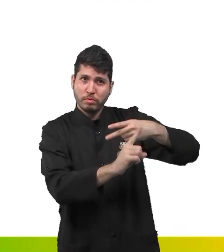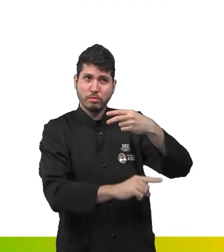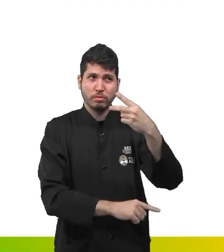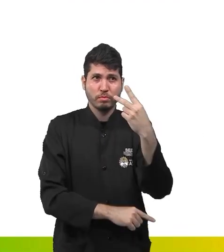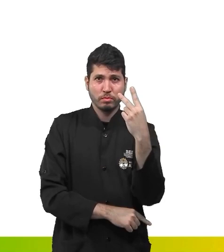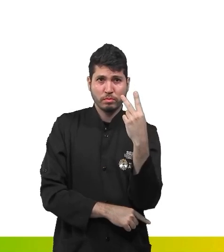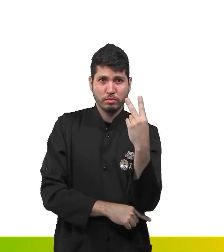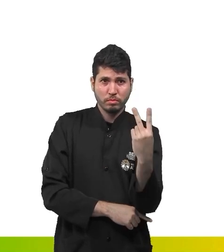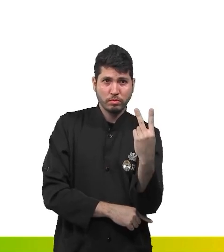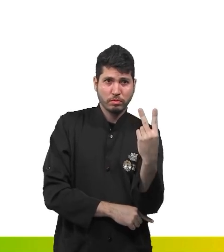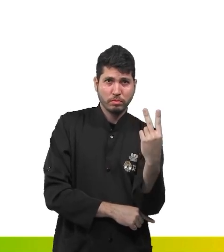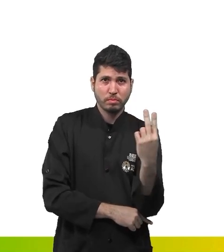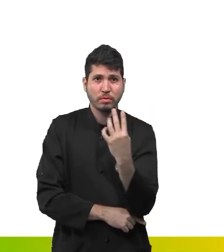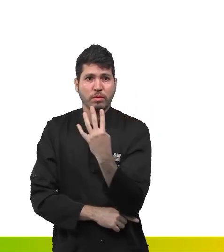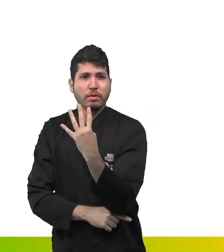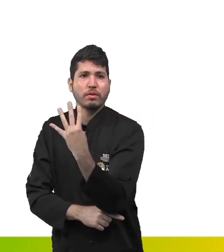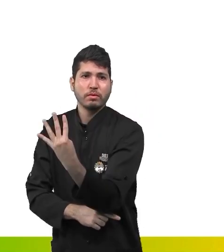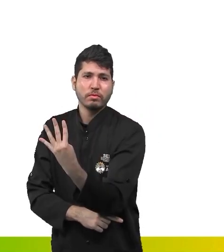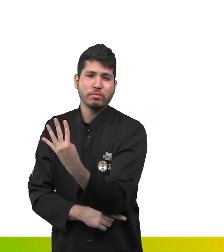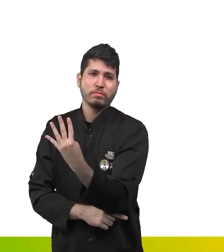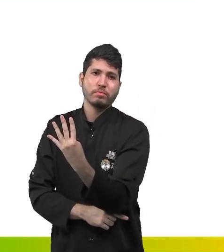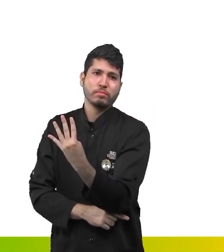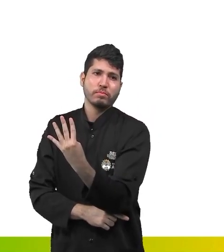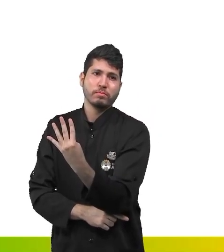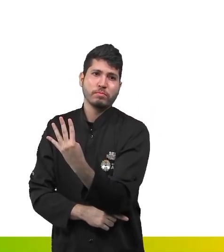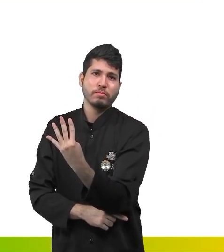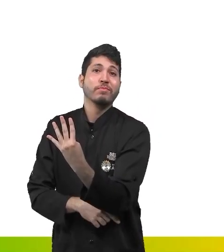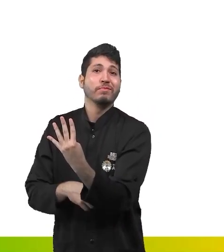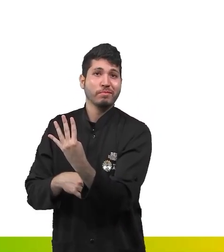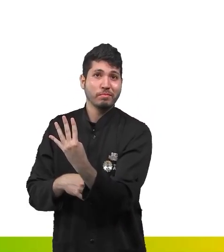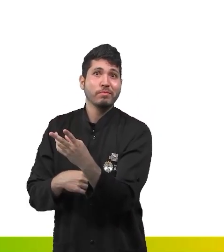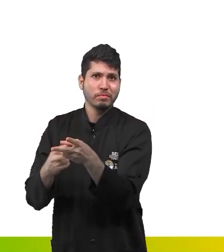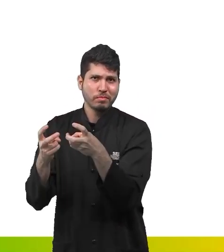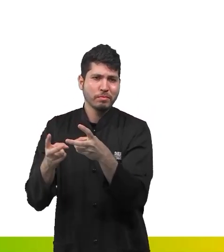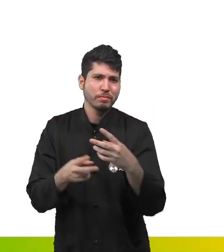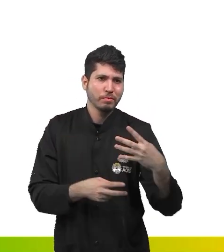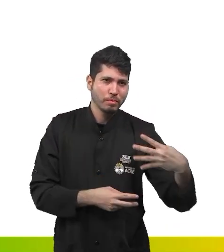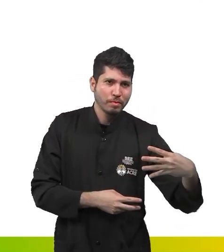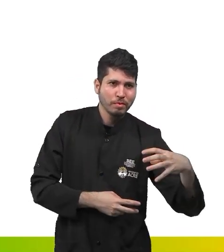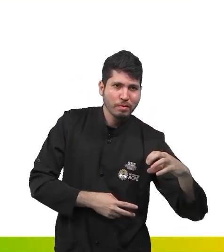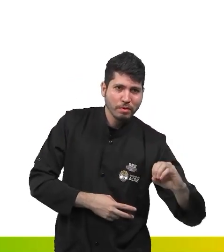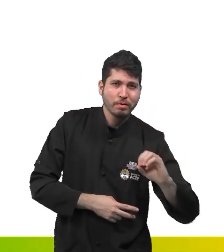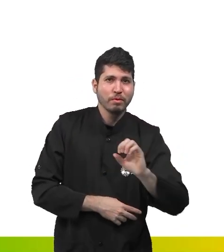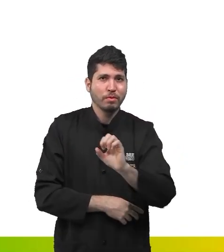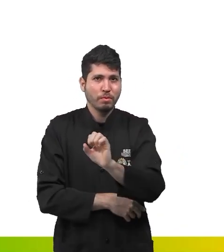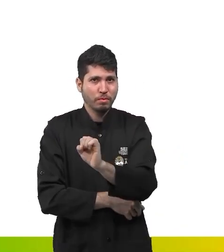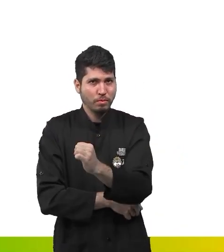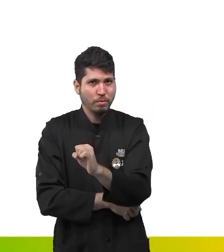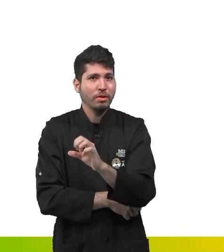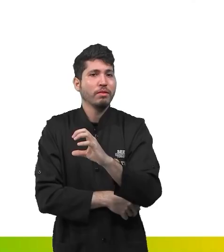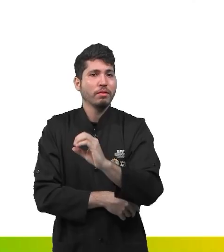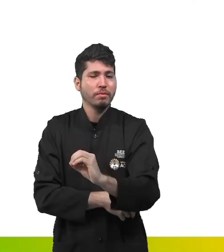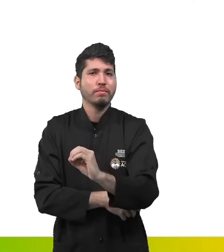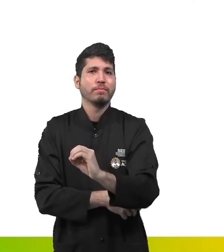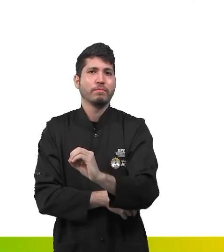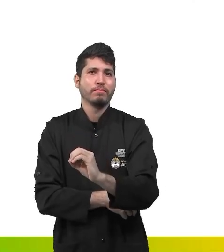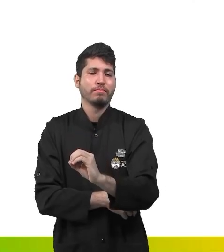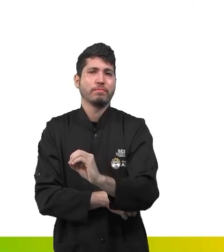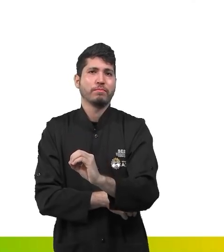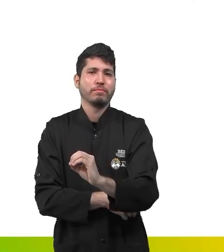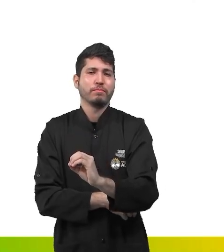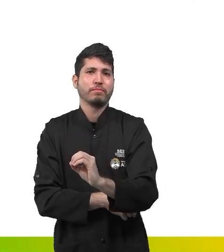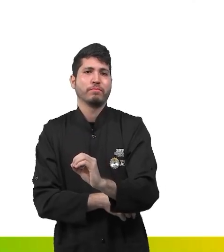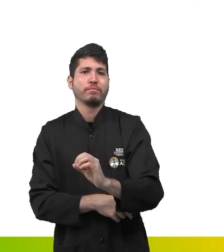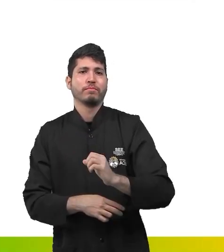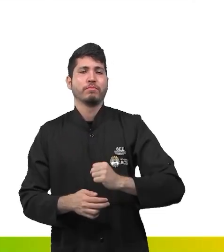4 horas. As impressões dobraram de 40 para 80. E assim sucessivamente. Se